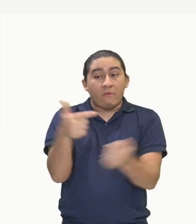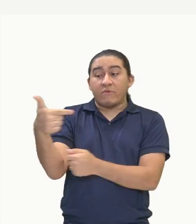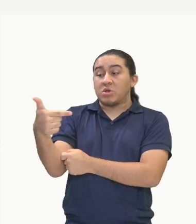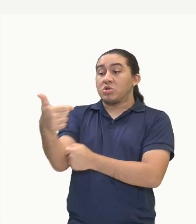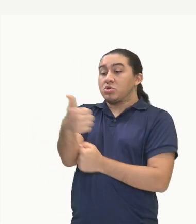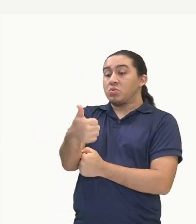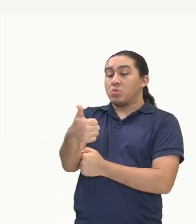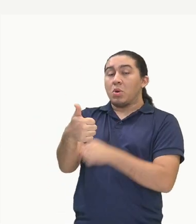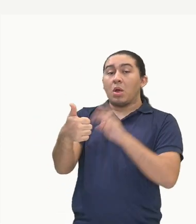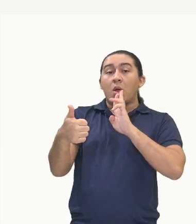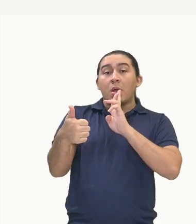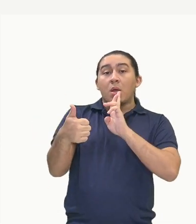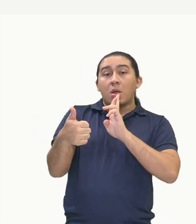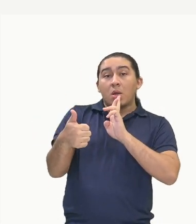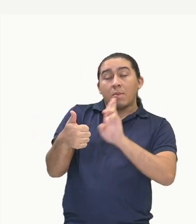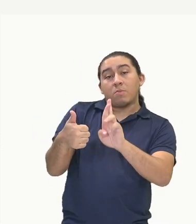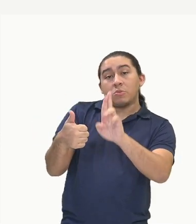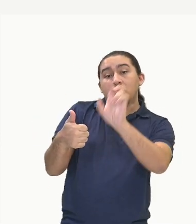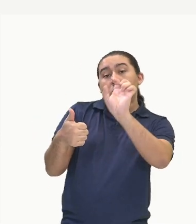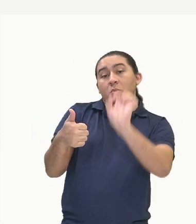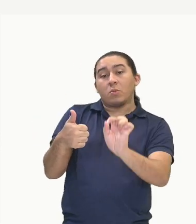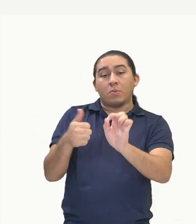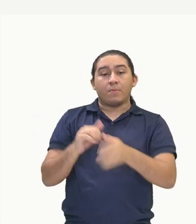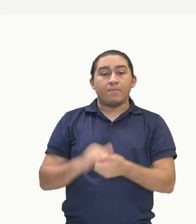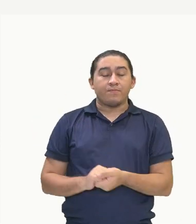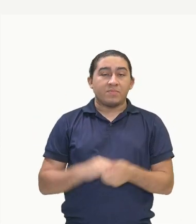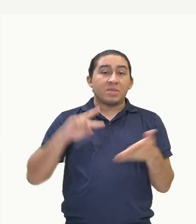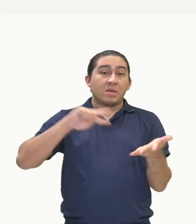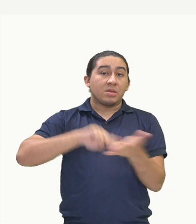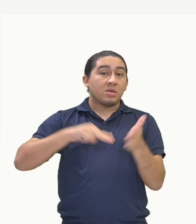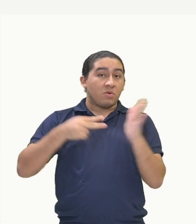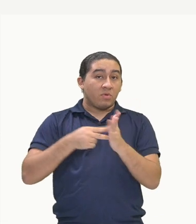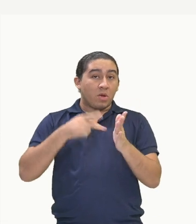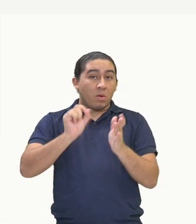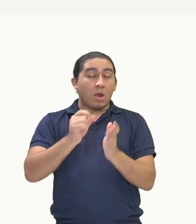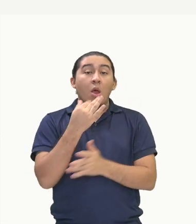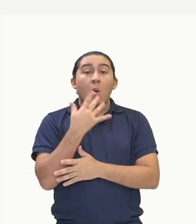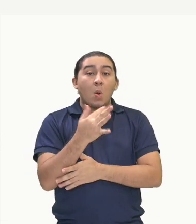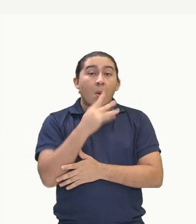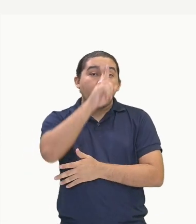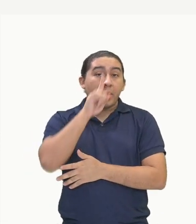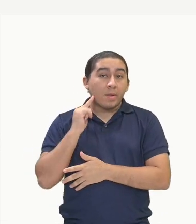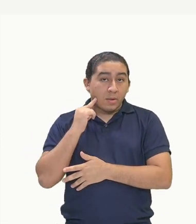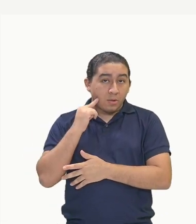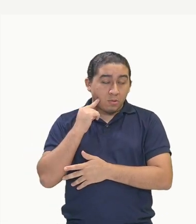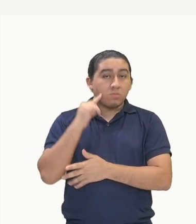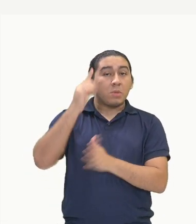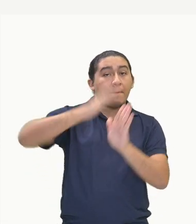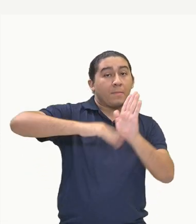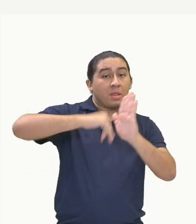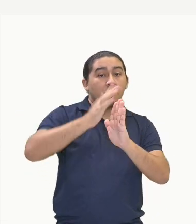Representando aqui, significa que cada quadradinho desse é igual a 3.